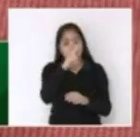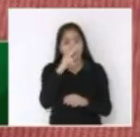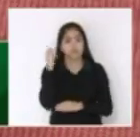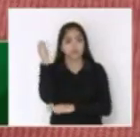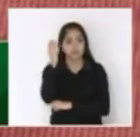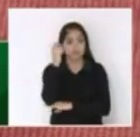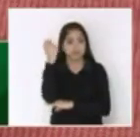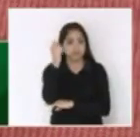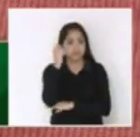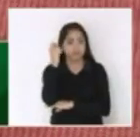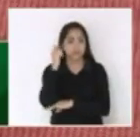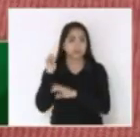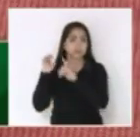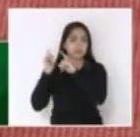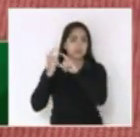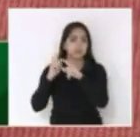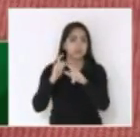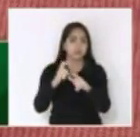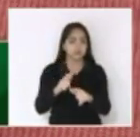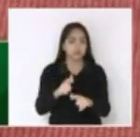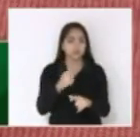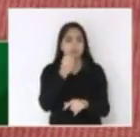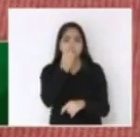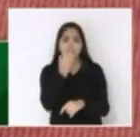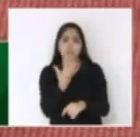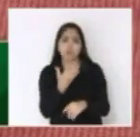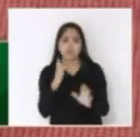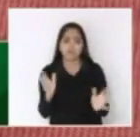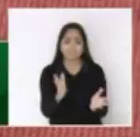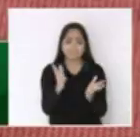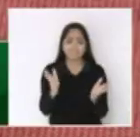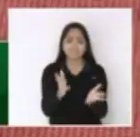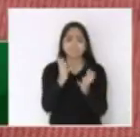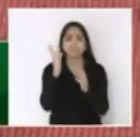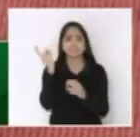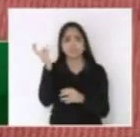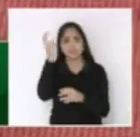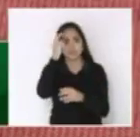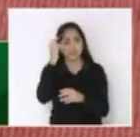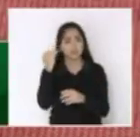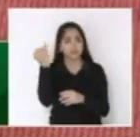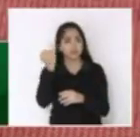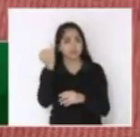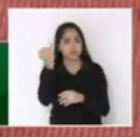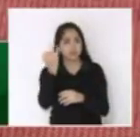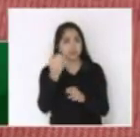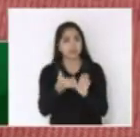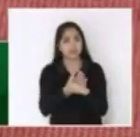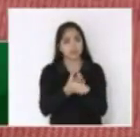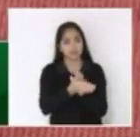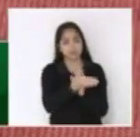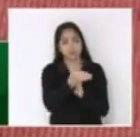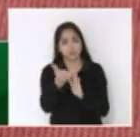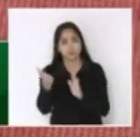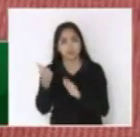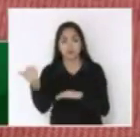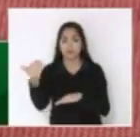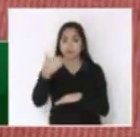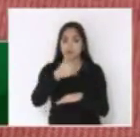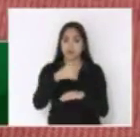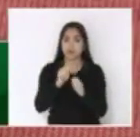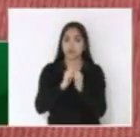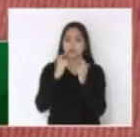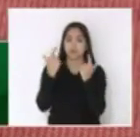importante cultura. Por isso, parabéns a vocês por terem vindo nessa casa, né, presidente, deputado Mário, por terem vindo a esta